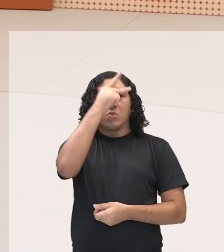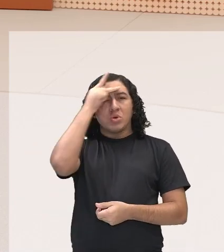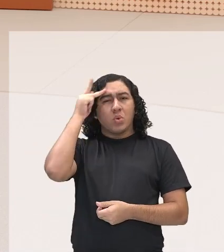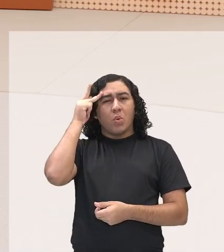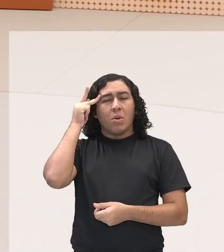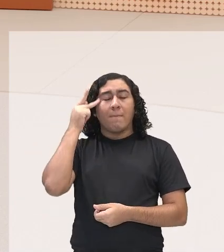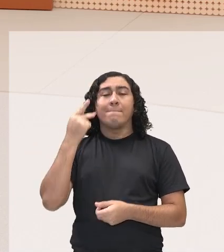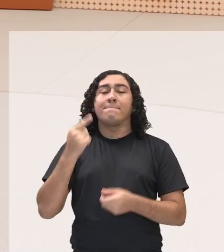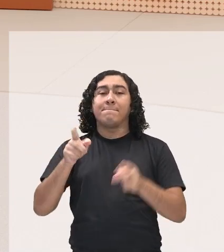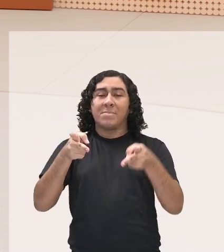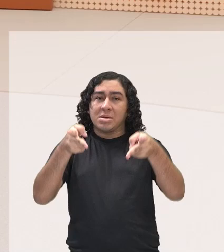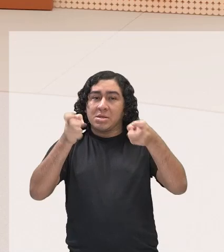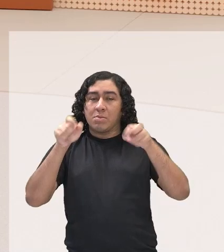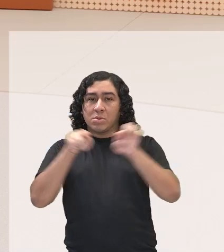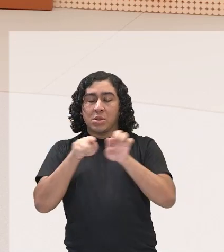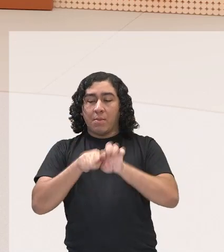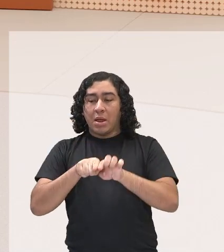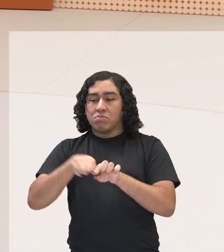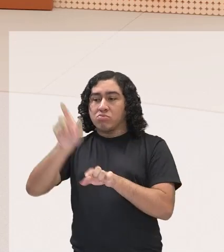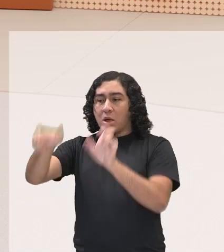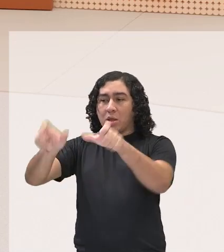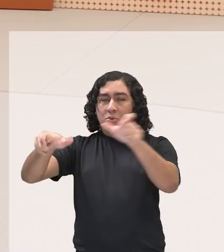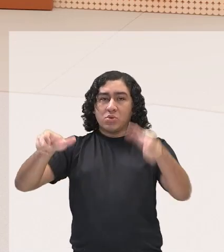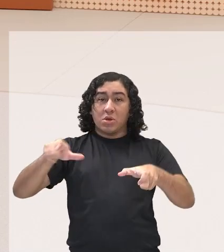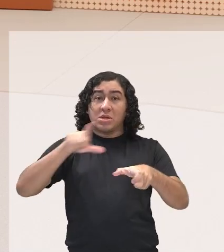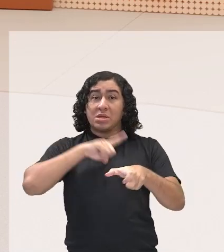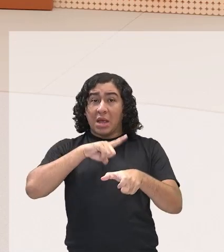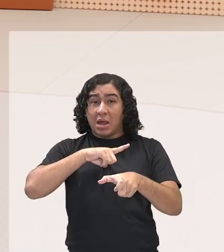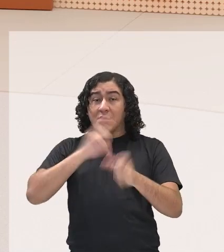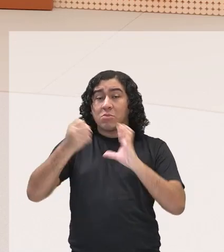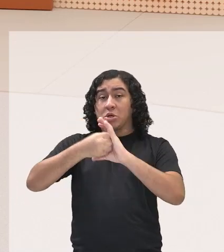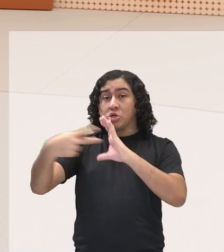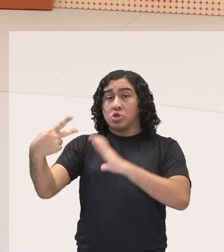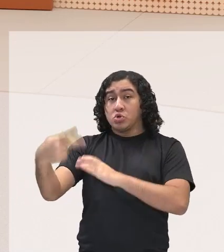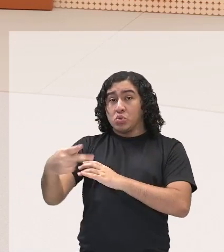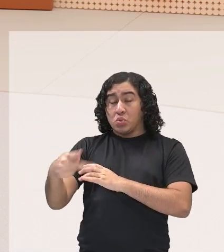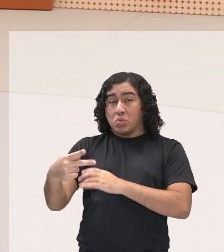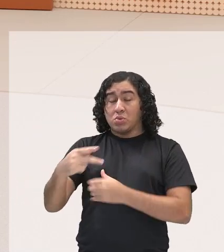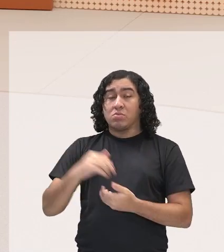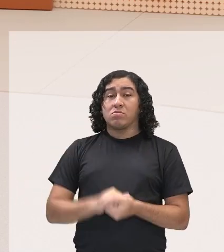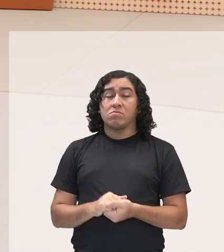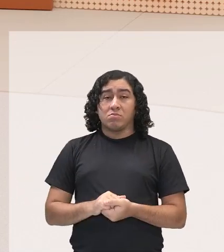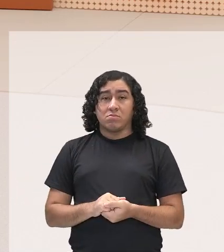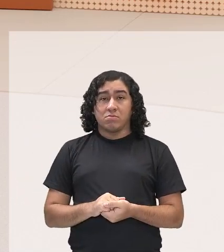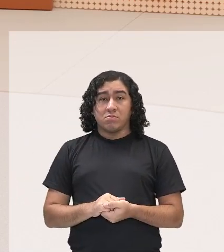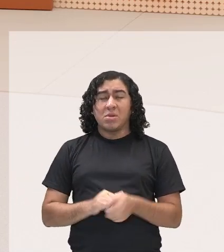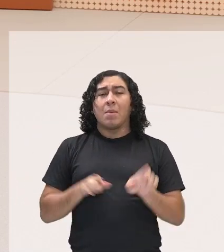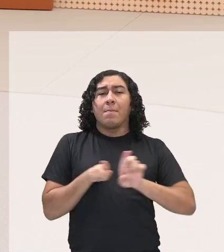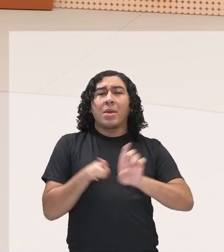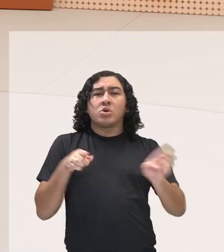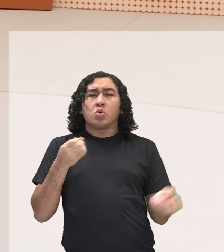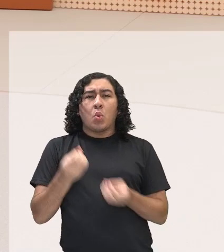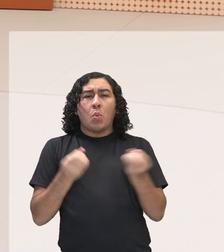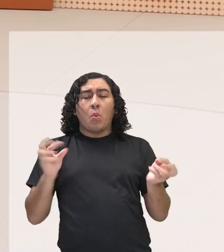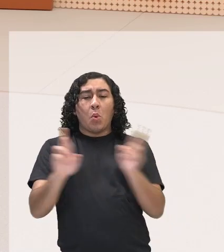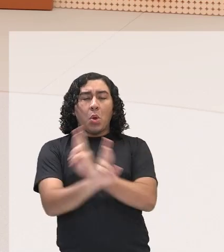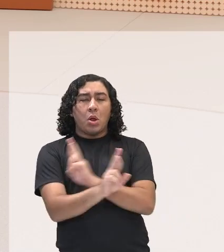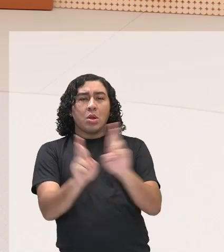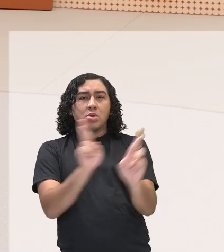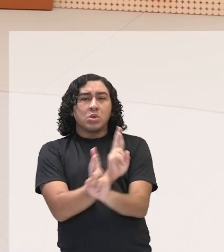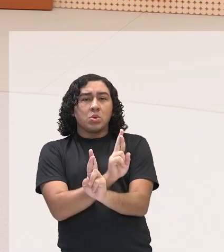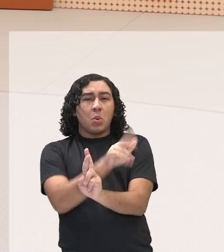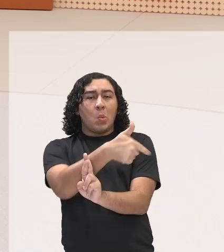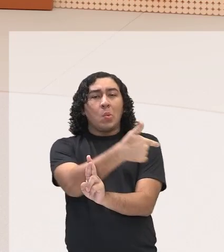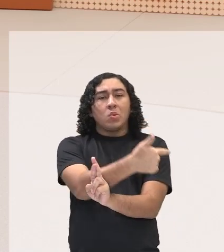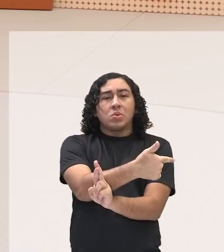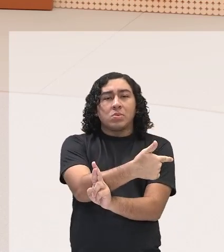cada pessoa ali ela tem princípios, ela tem valores. Mas como é que isso se dá nas relações? Esse que é o ponto. E